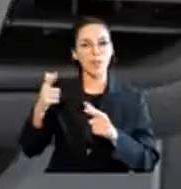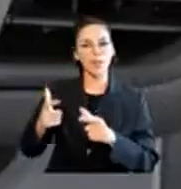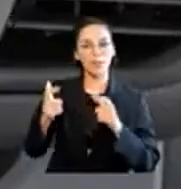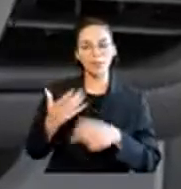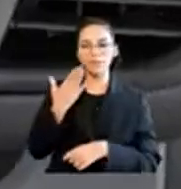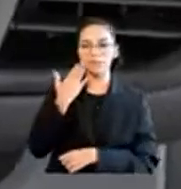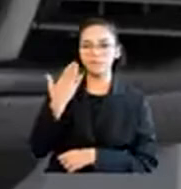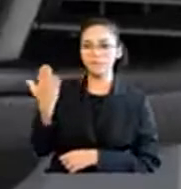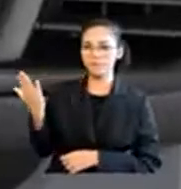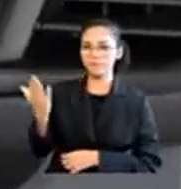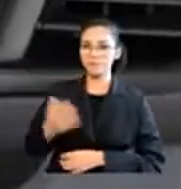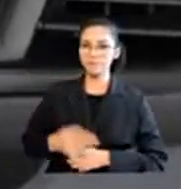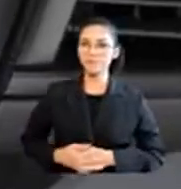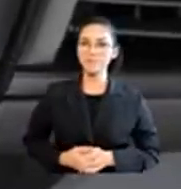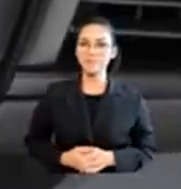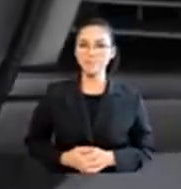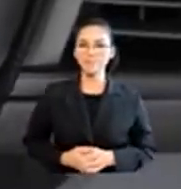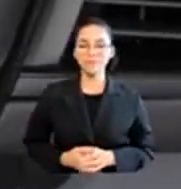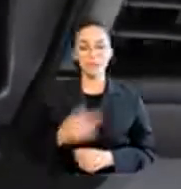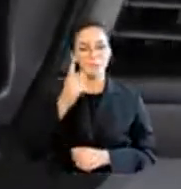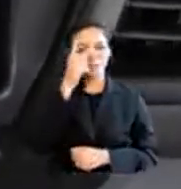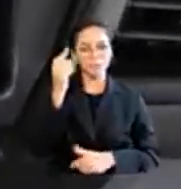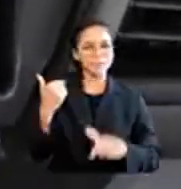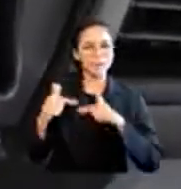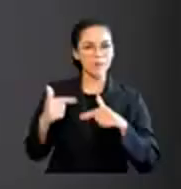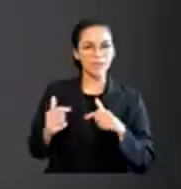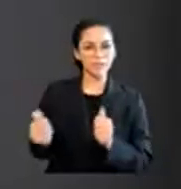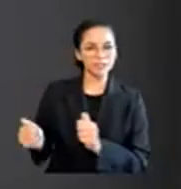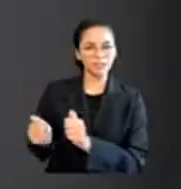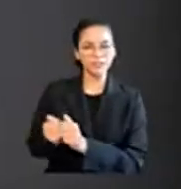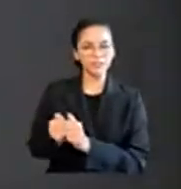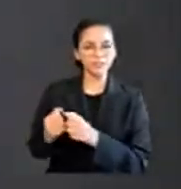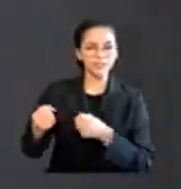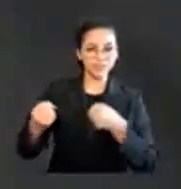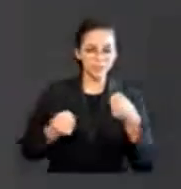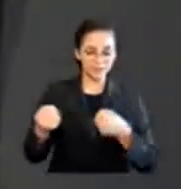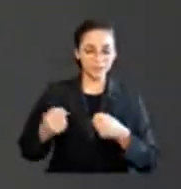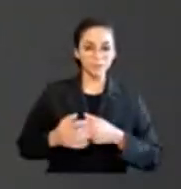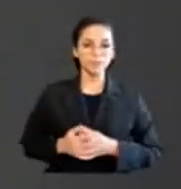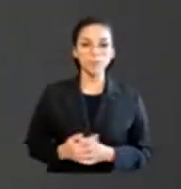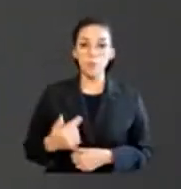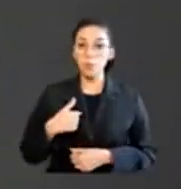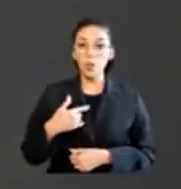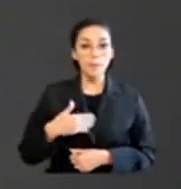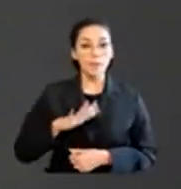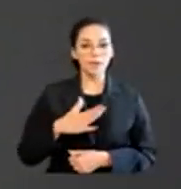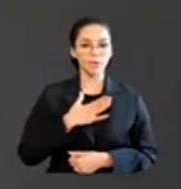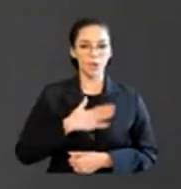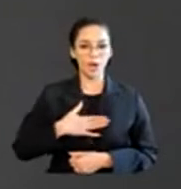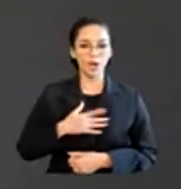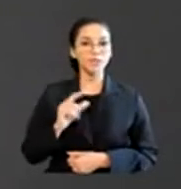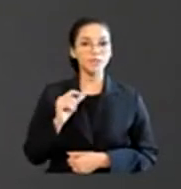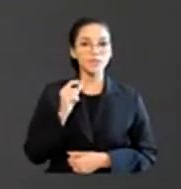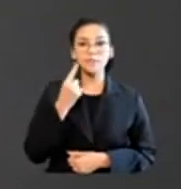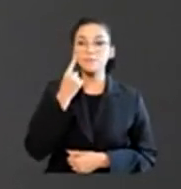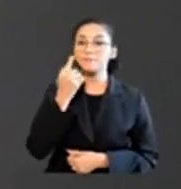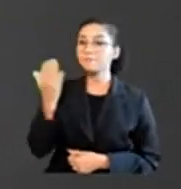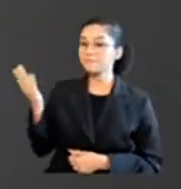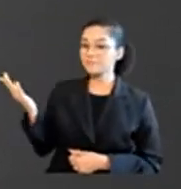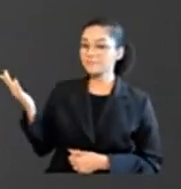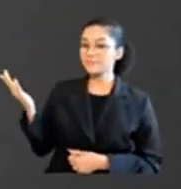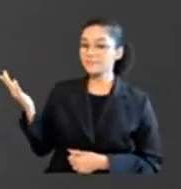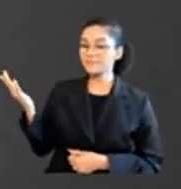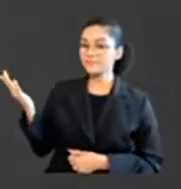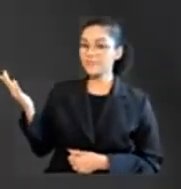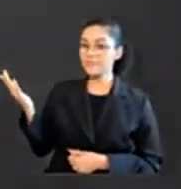nele e com ele. Ainda falando de porta-objetos, o que eu mais gosto é o espaço de armazenagem embaixo do banco, com um volume de quase